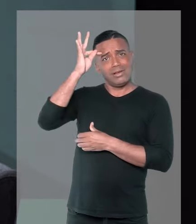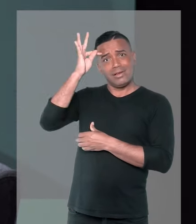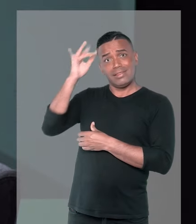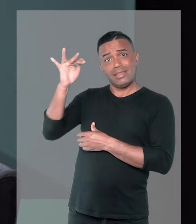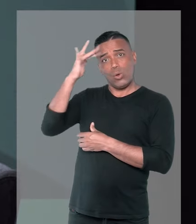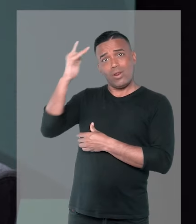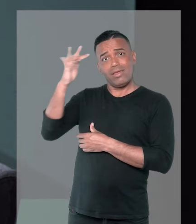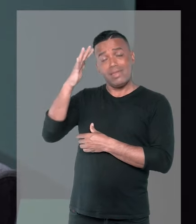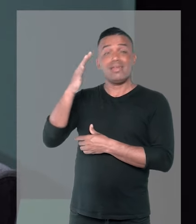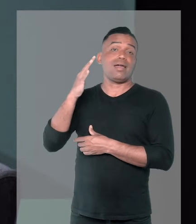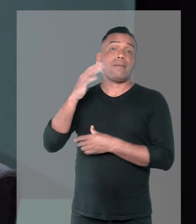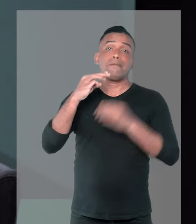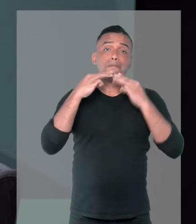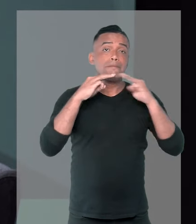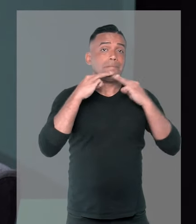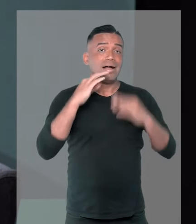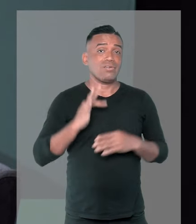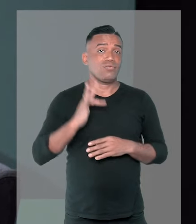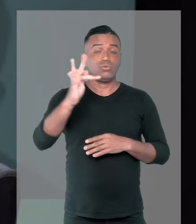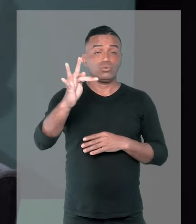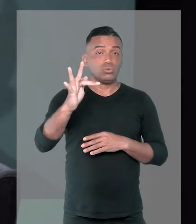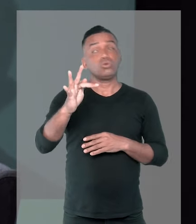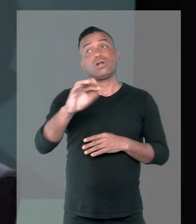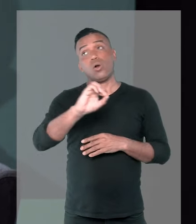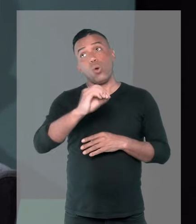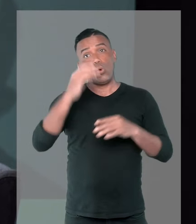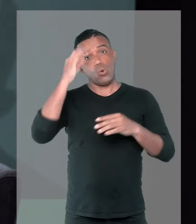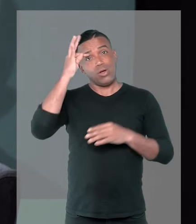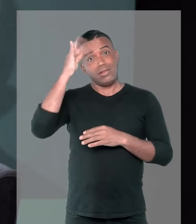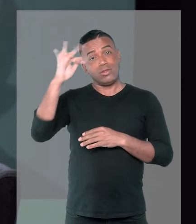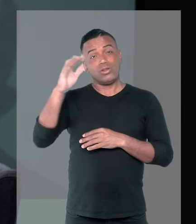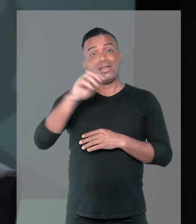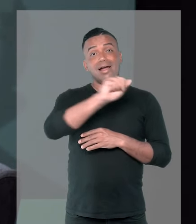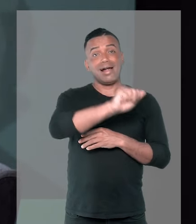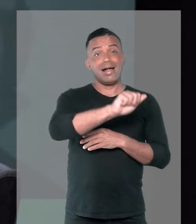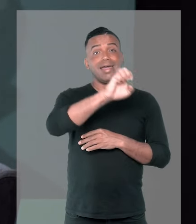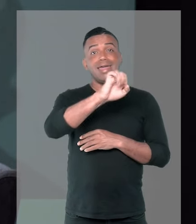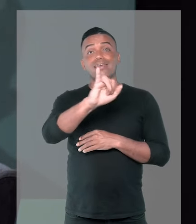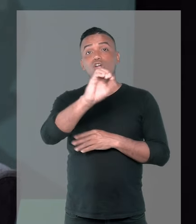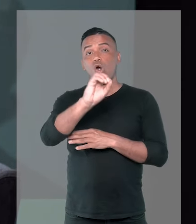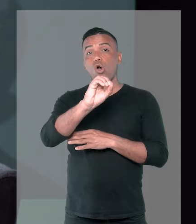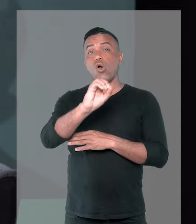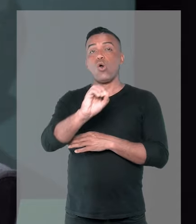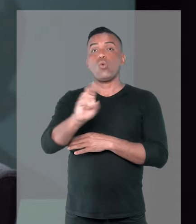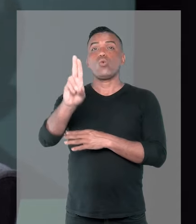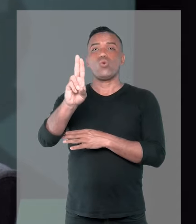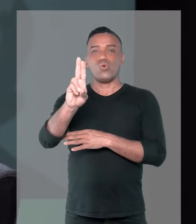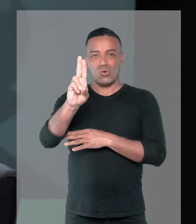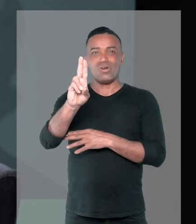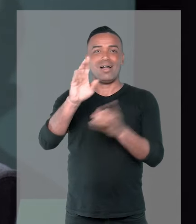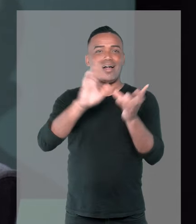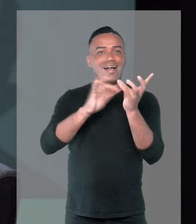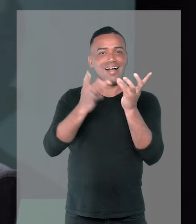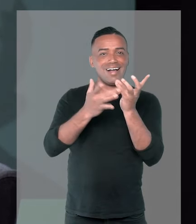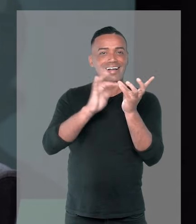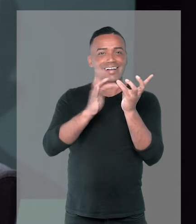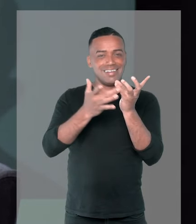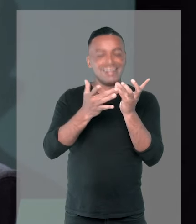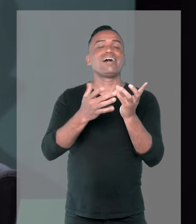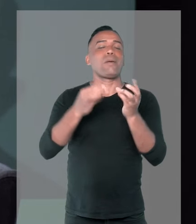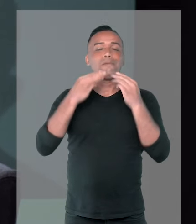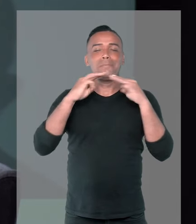marketing do Futuro ou a Teoria aeou para realf tizar o marketing porque a Teoria é construída em cima de cinco